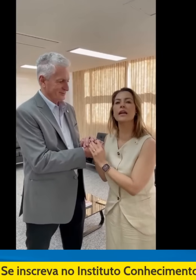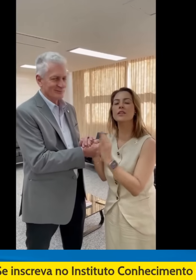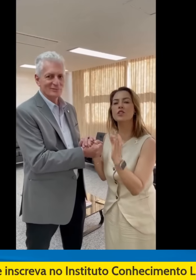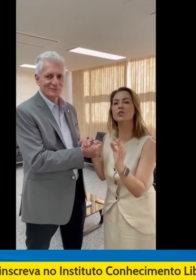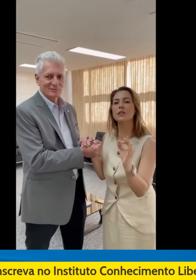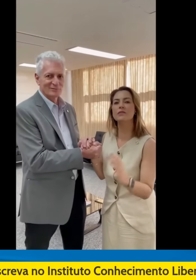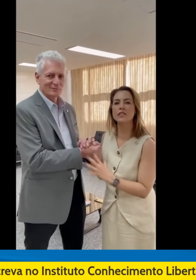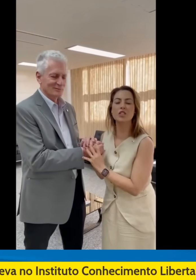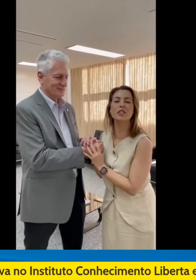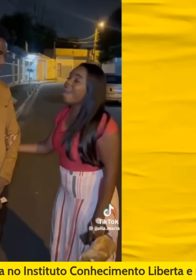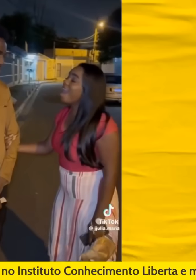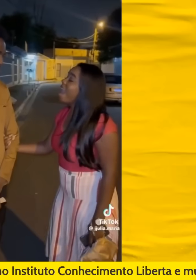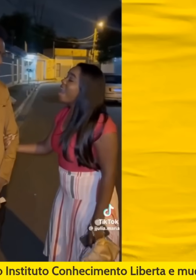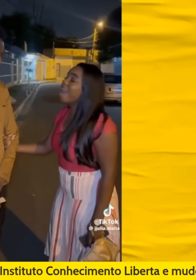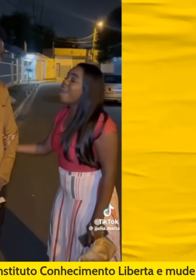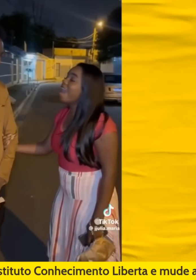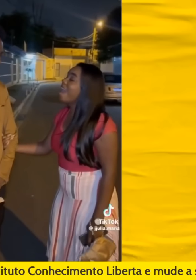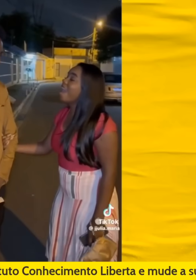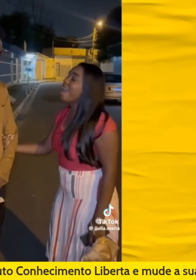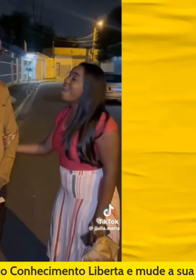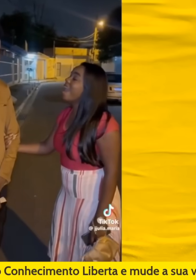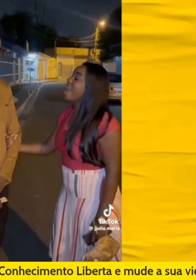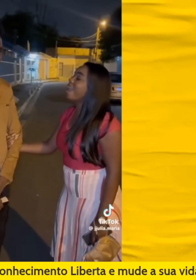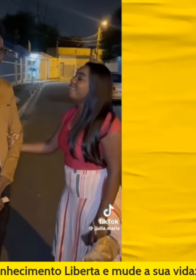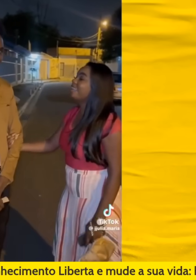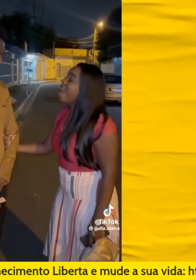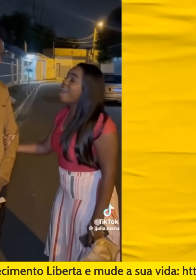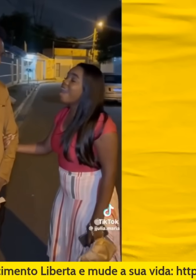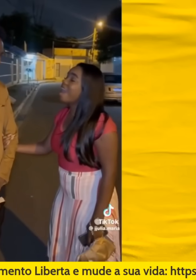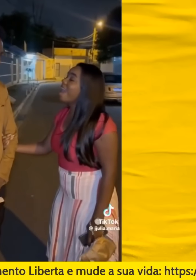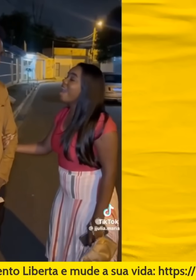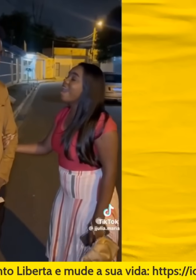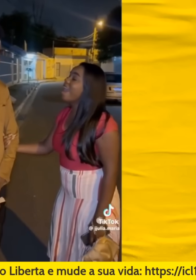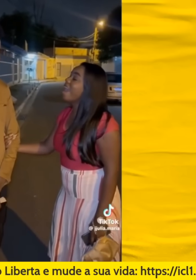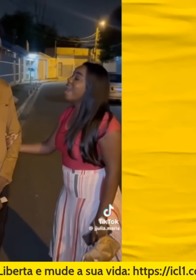ela só tenho uma coisa a dizer para você aleluia